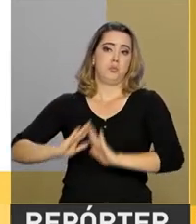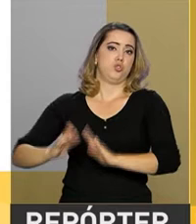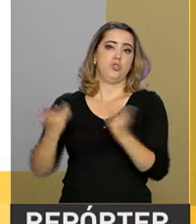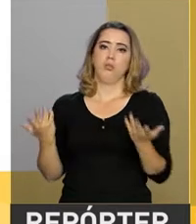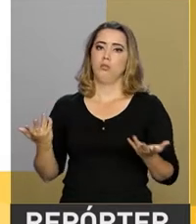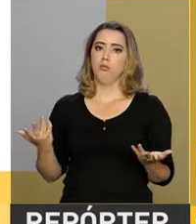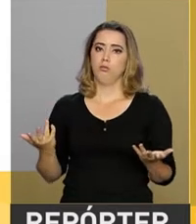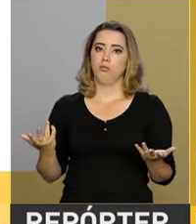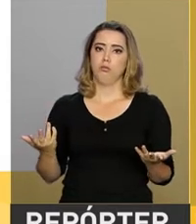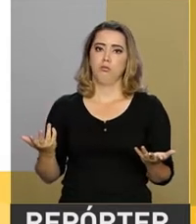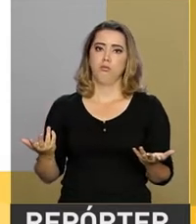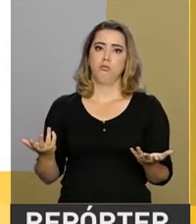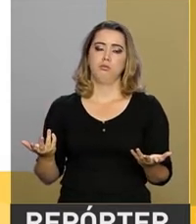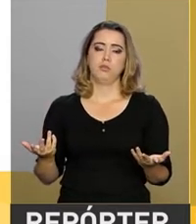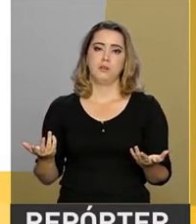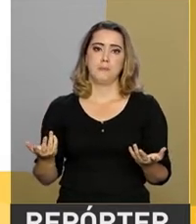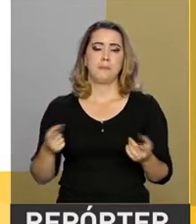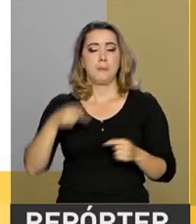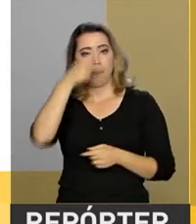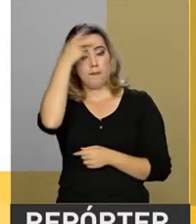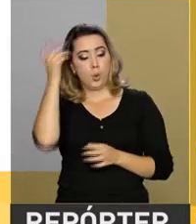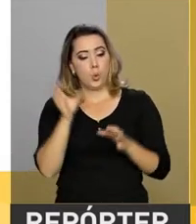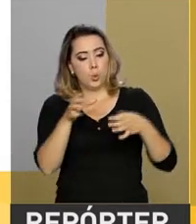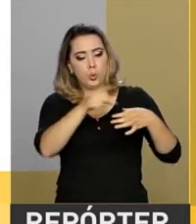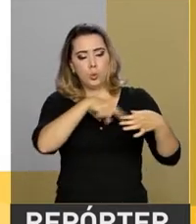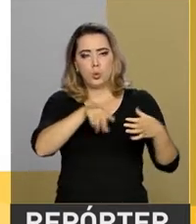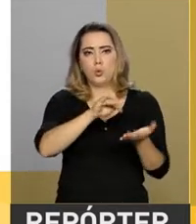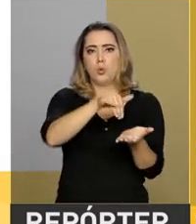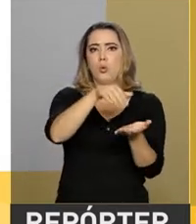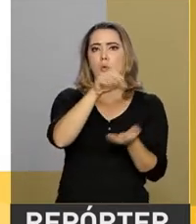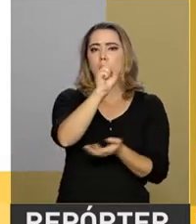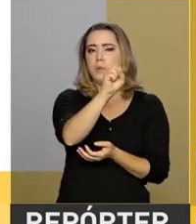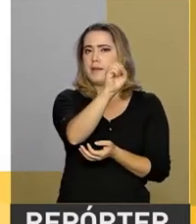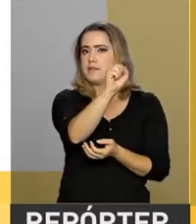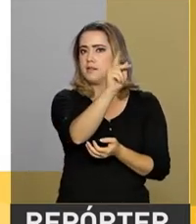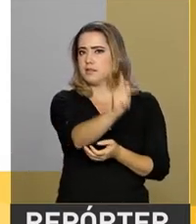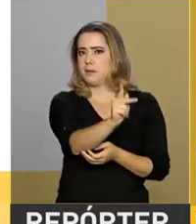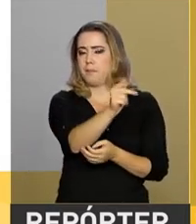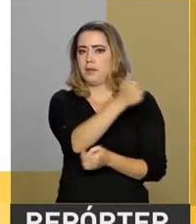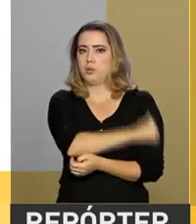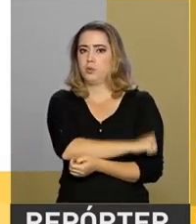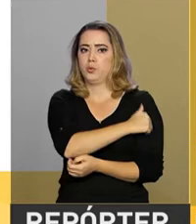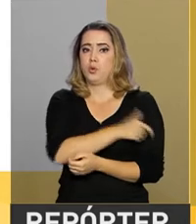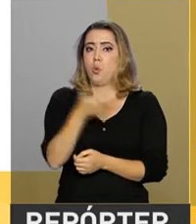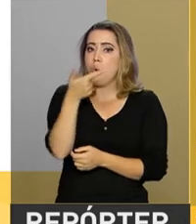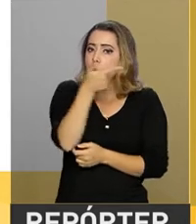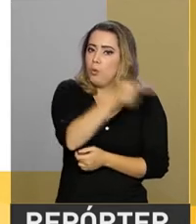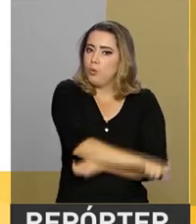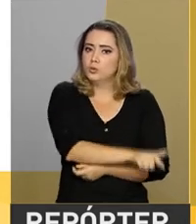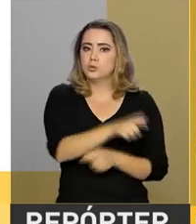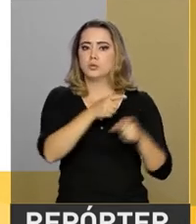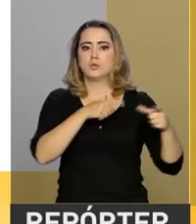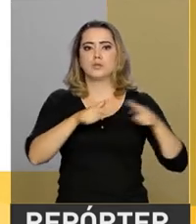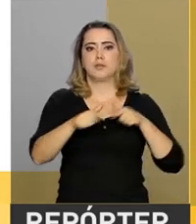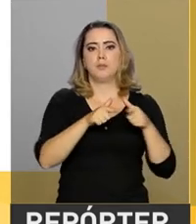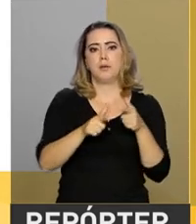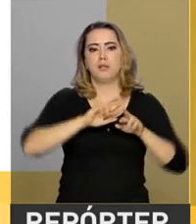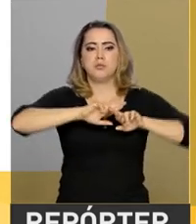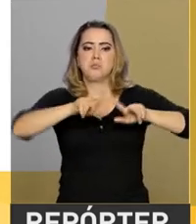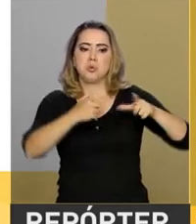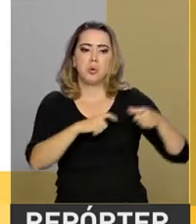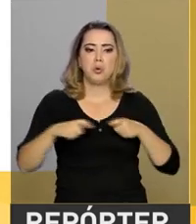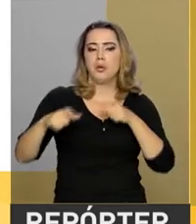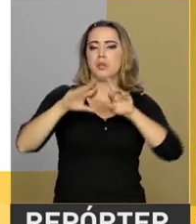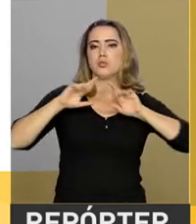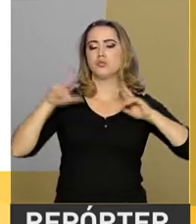solicitados. A Secretaria de Segurança, as polícias do Rio de Janeiro estavam fazendo outras operações em outras áreas,